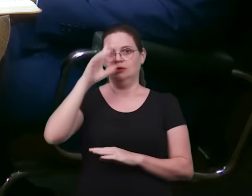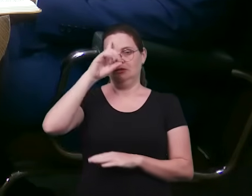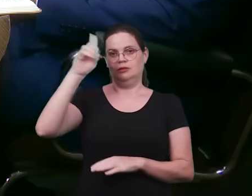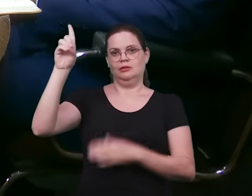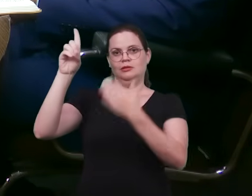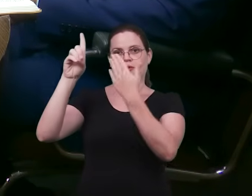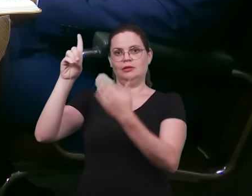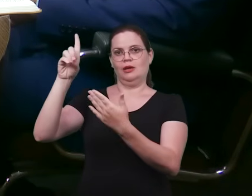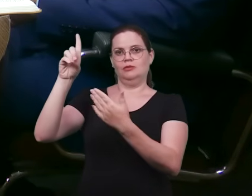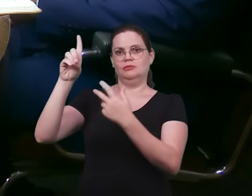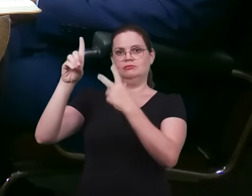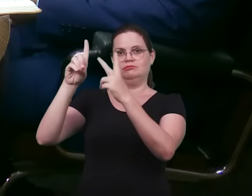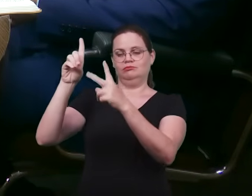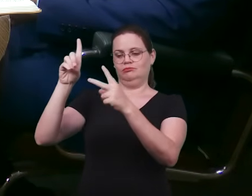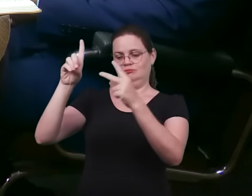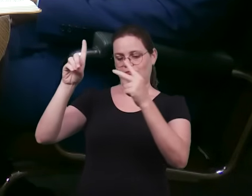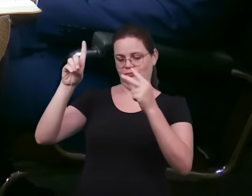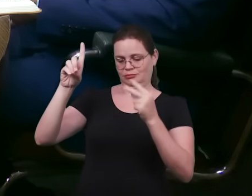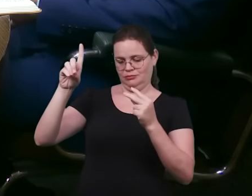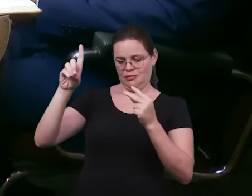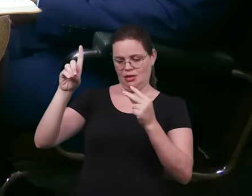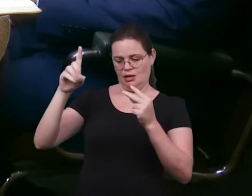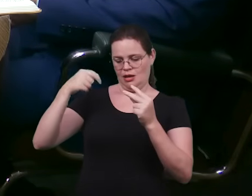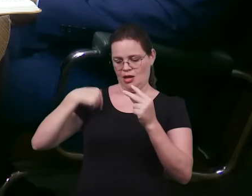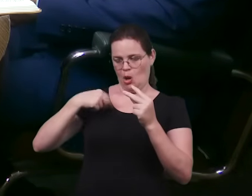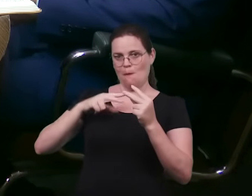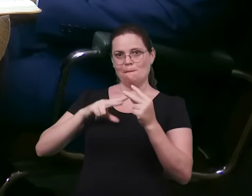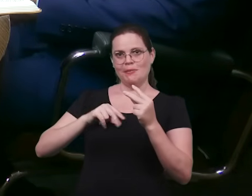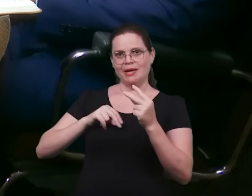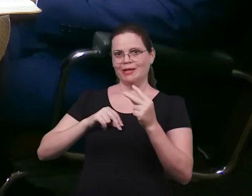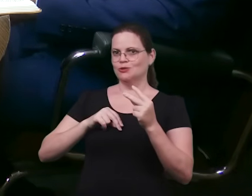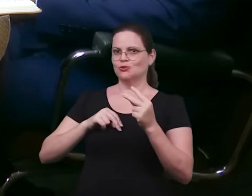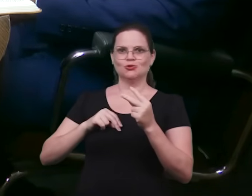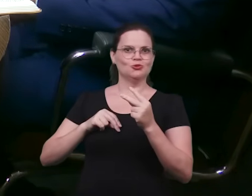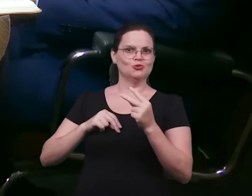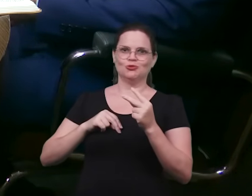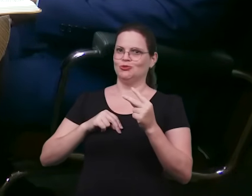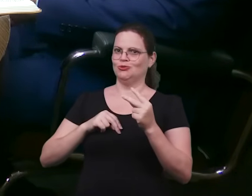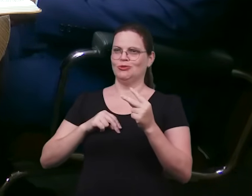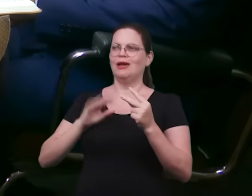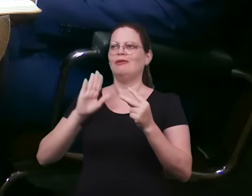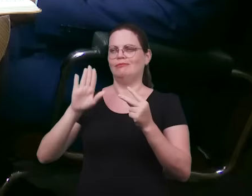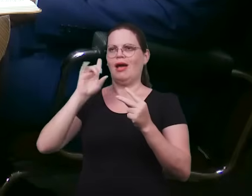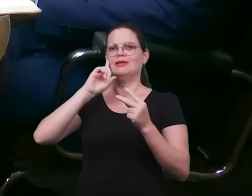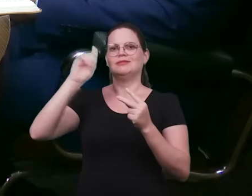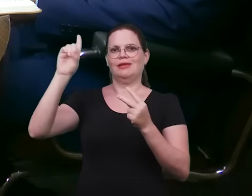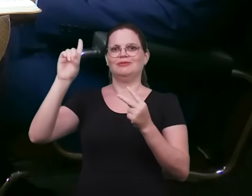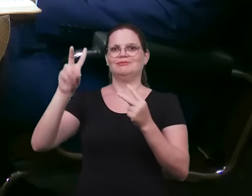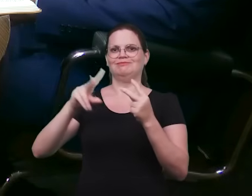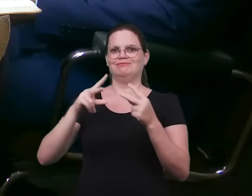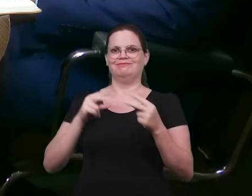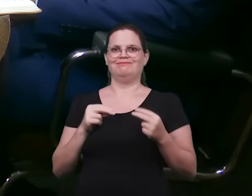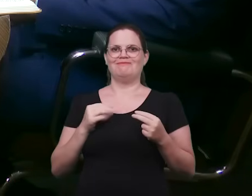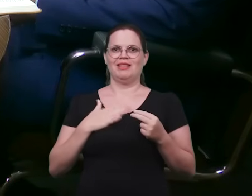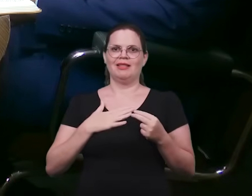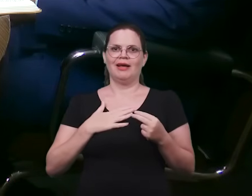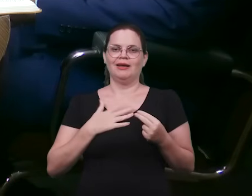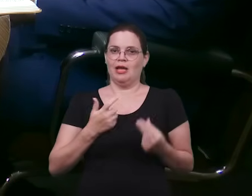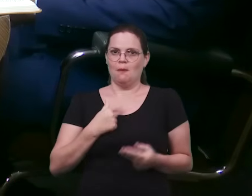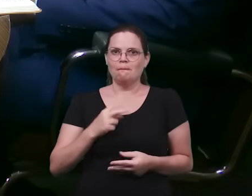recebe aquilo que você não merece. Isso podemos dizer